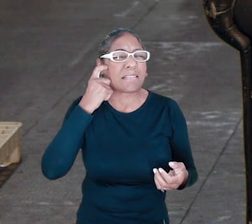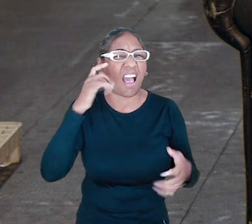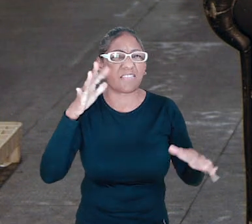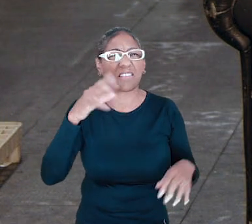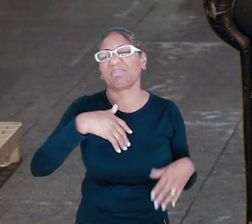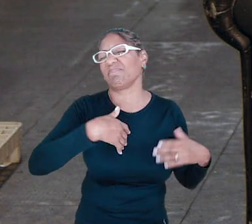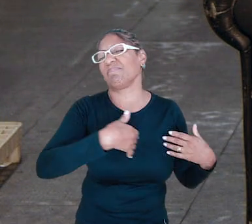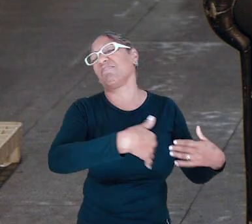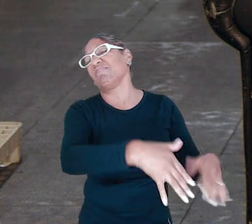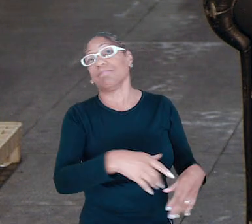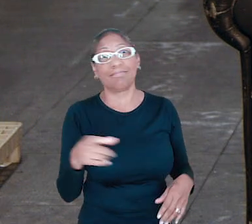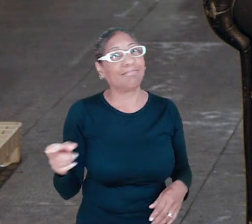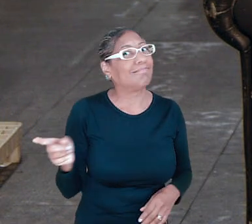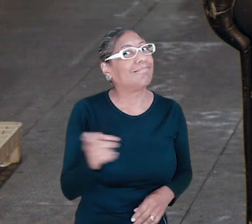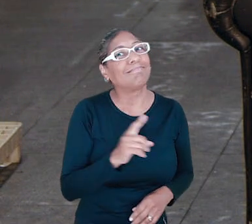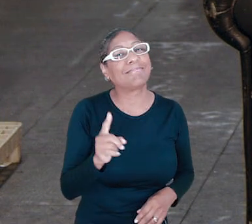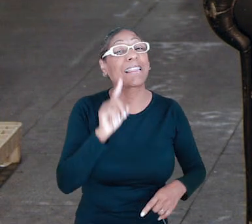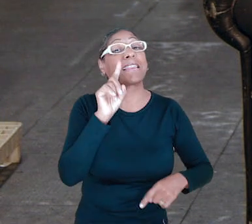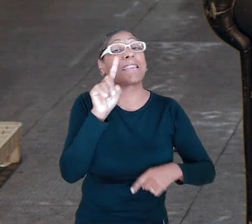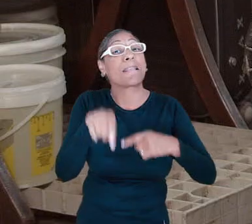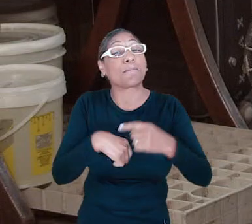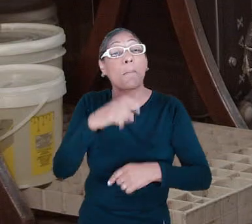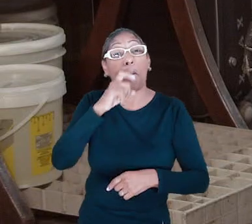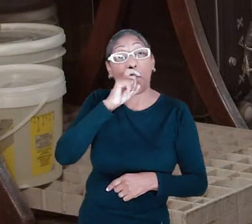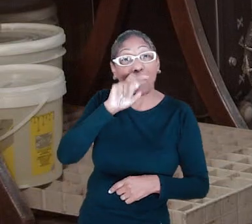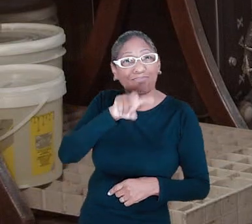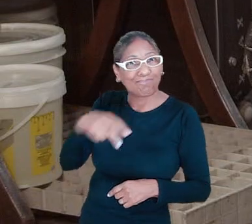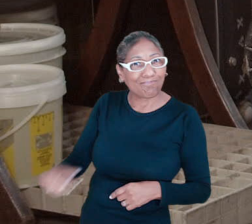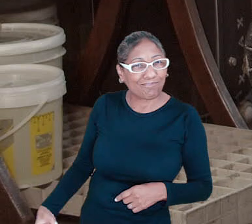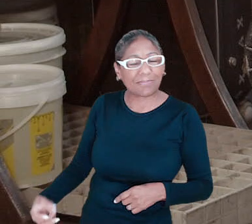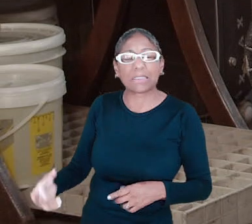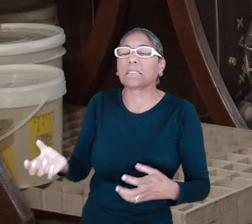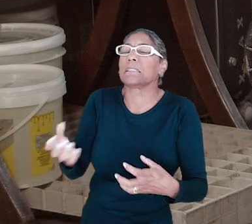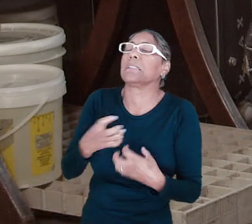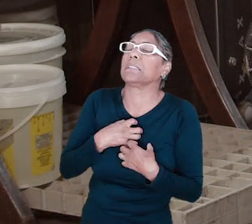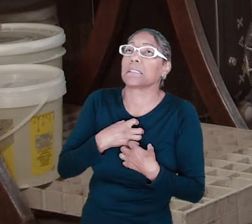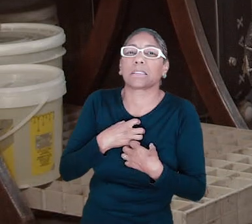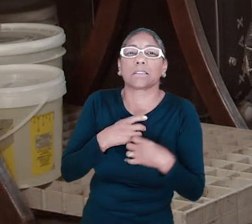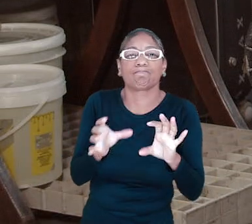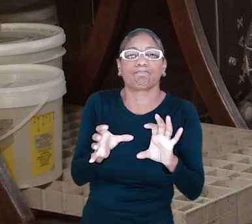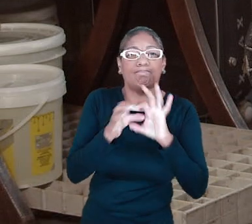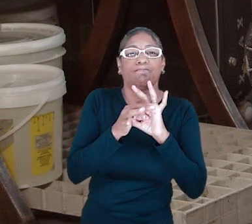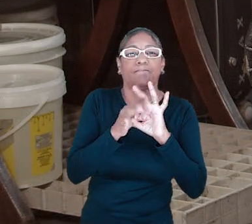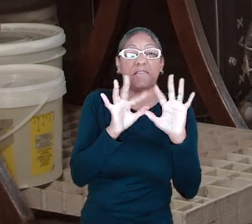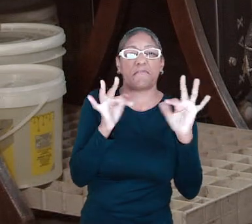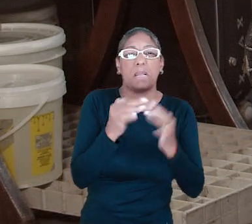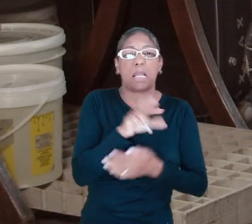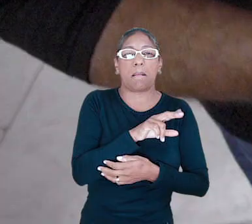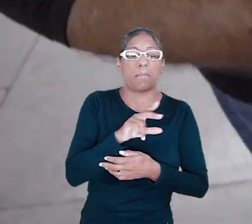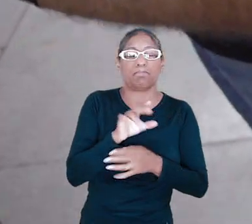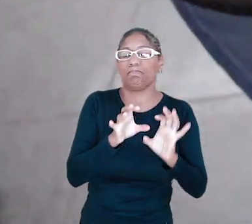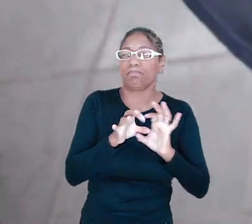dando muita importância, né? Mas depois que meu pai faleceu, acho que o laço familiar ficou mais forte,